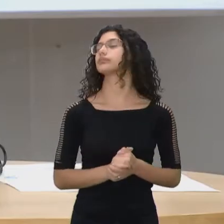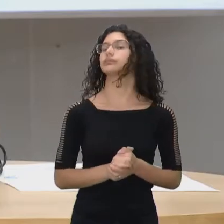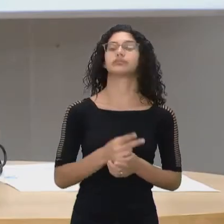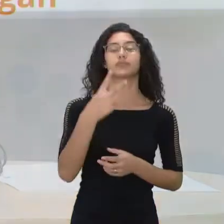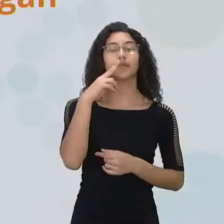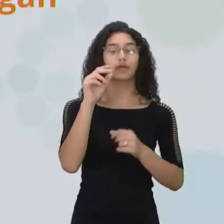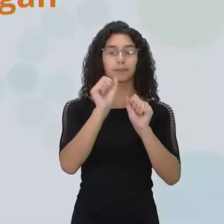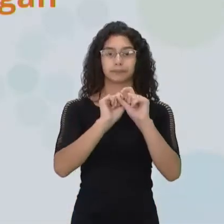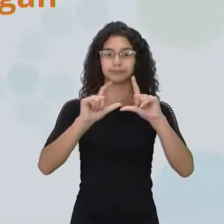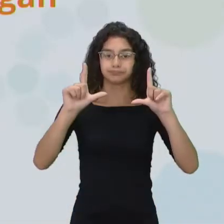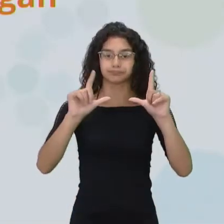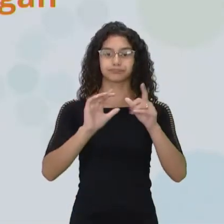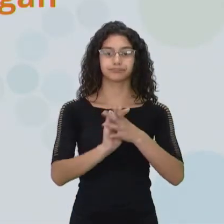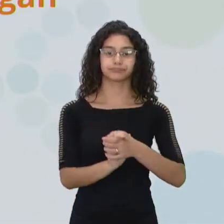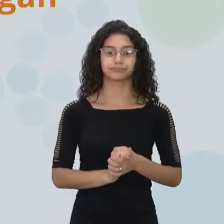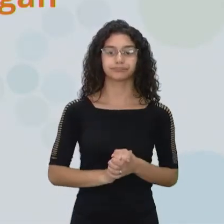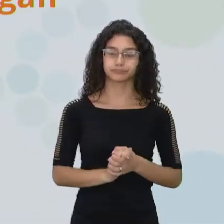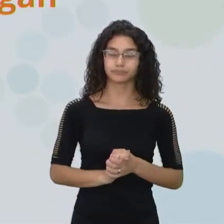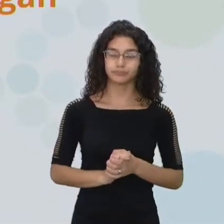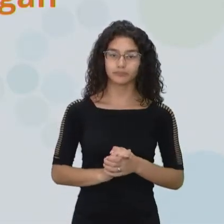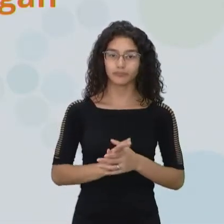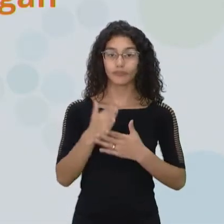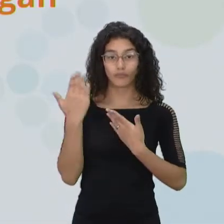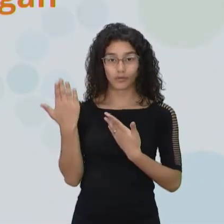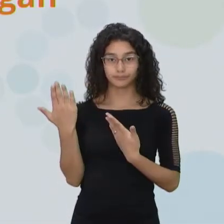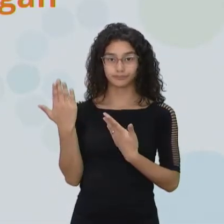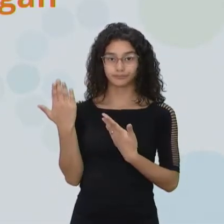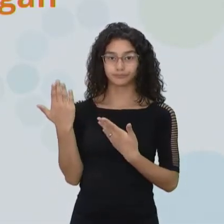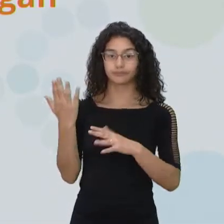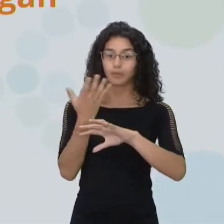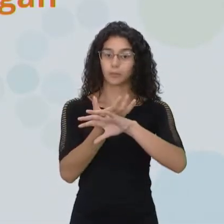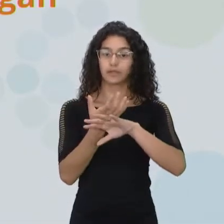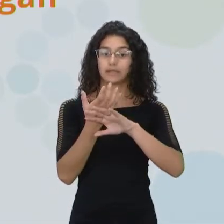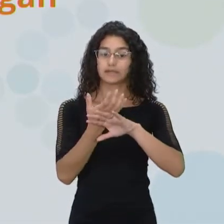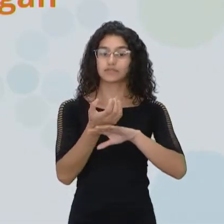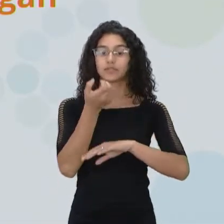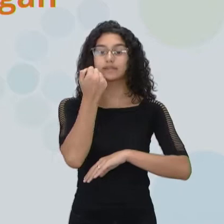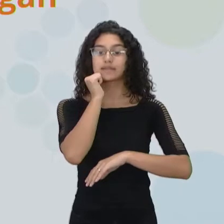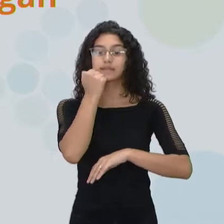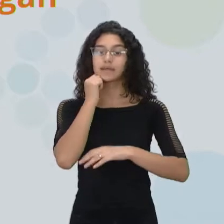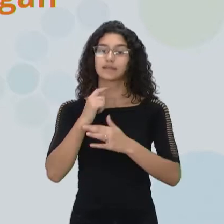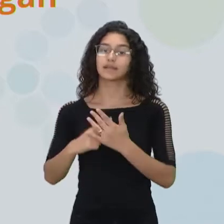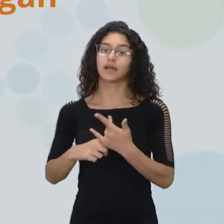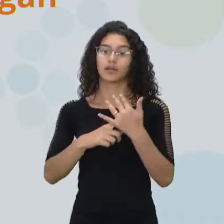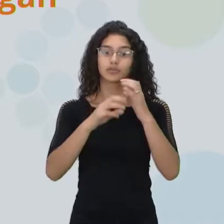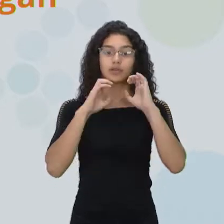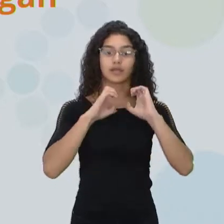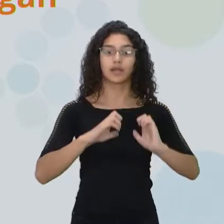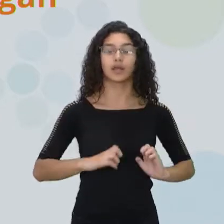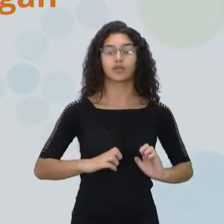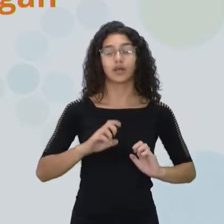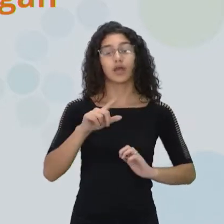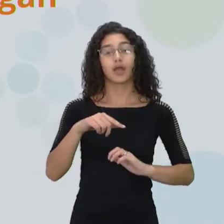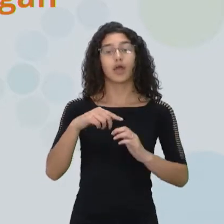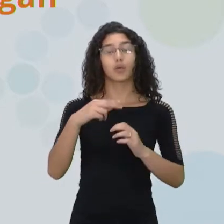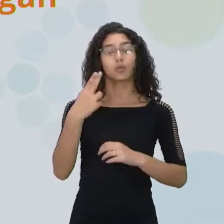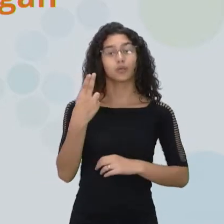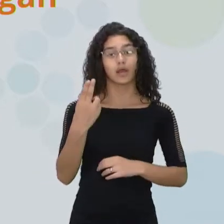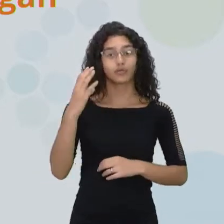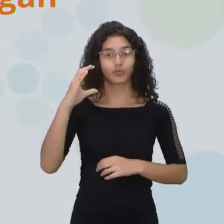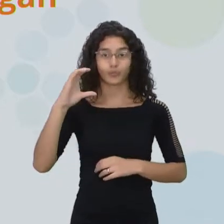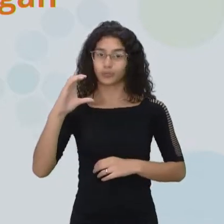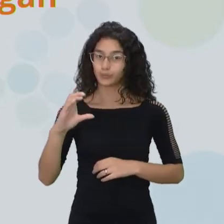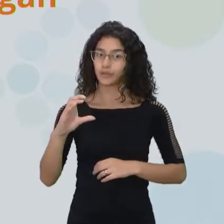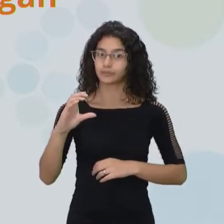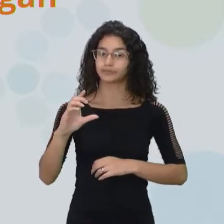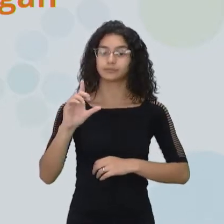aí na tela. Este componente, Ciência, Tecnologia e Ética, ele faz parte de uma unidade